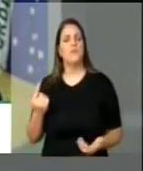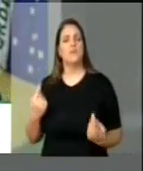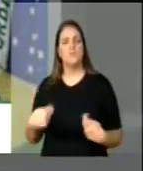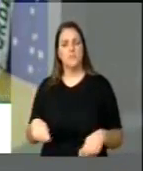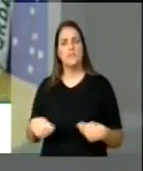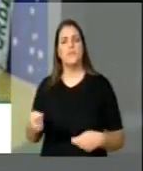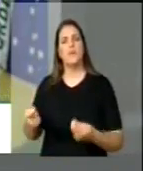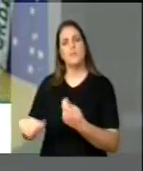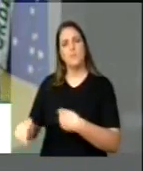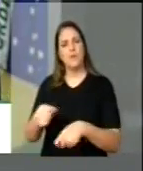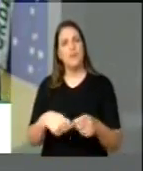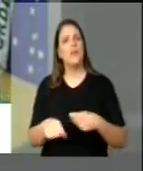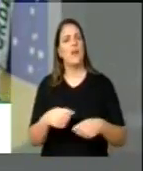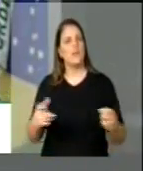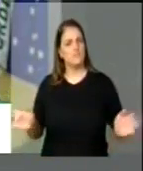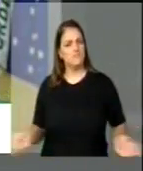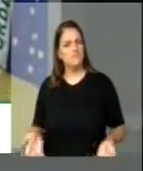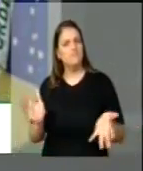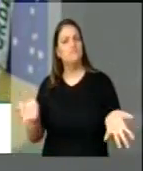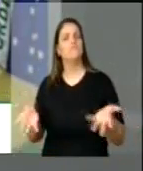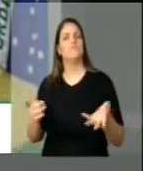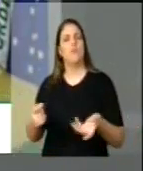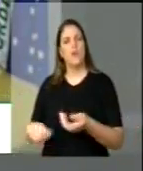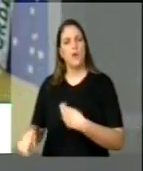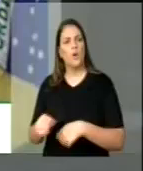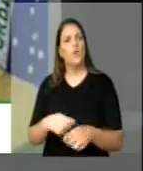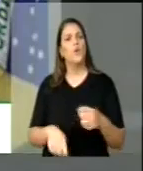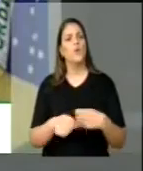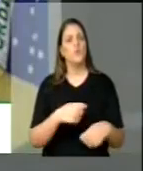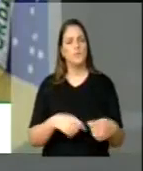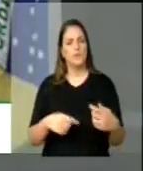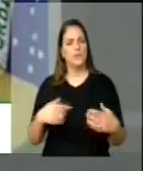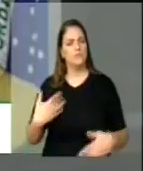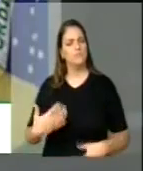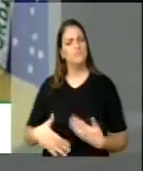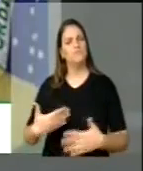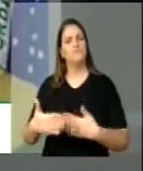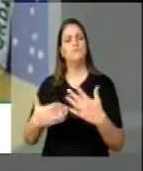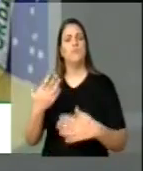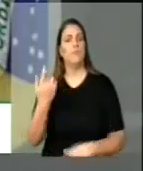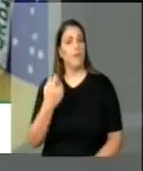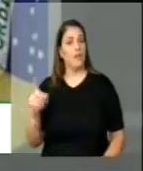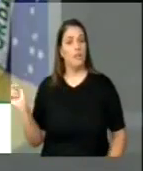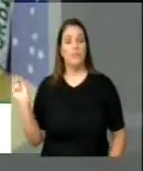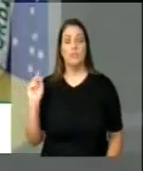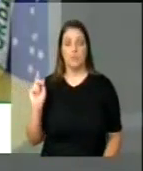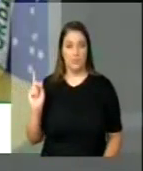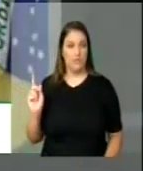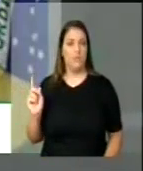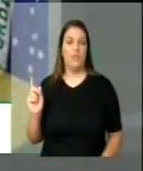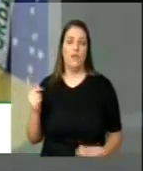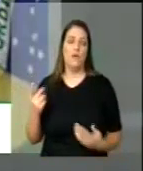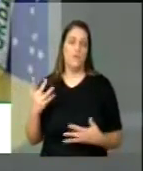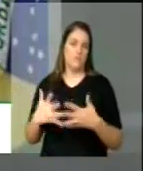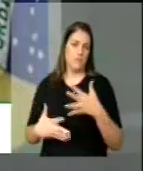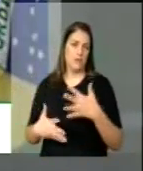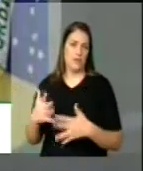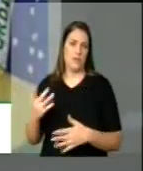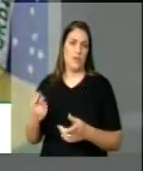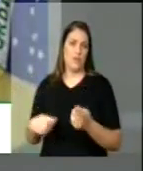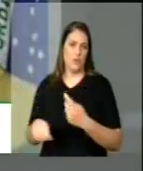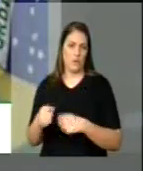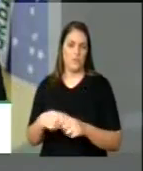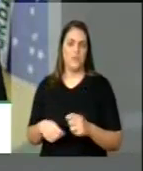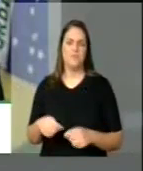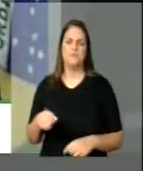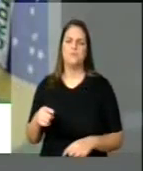fluir para que a economia de mercado fluísse, o Estado não interferisse tanto na economia, como foi dito agora